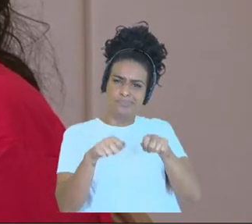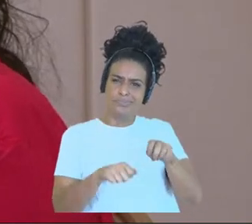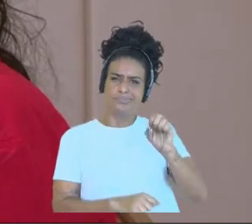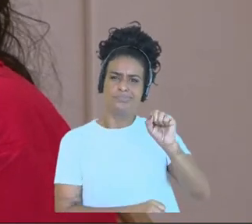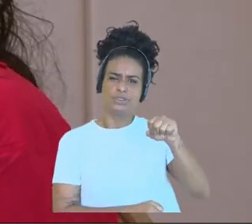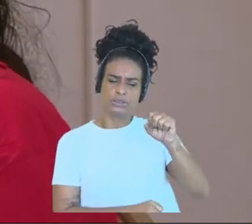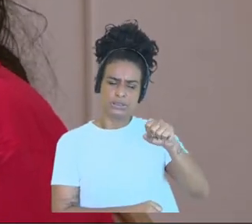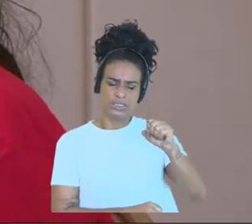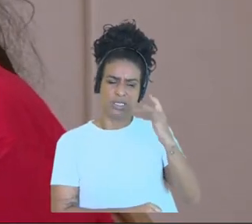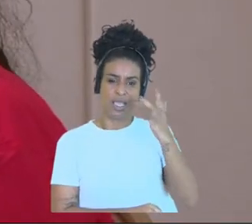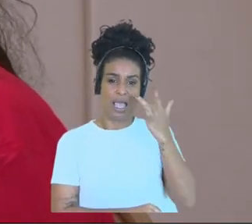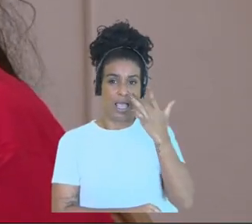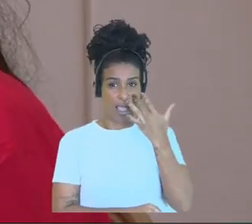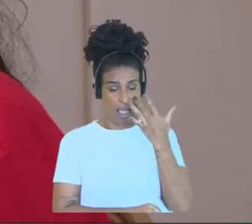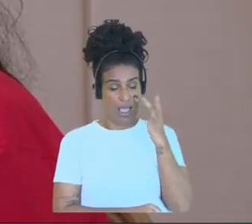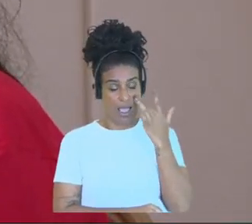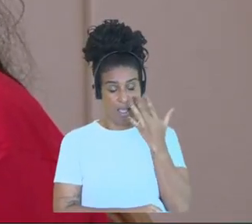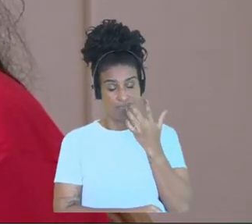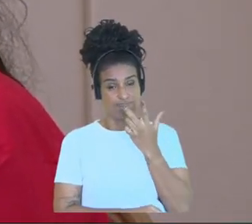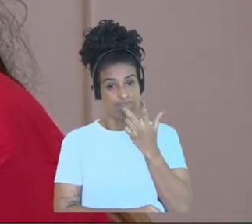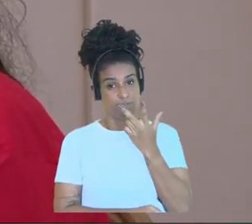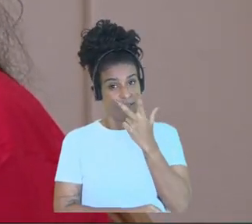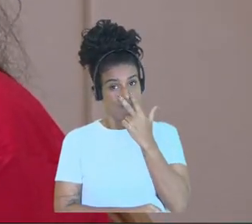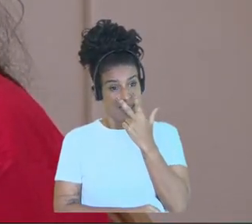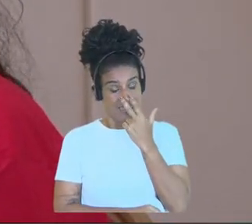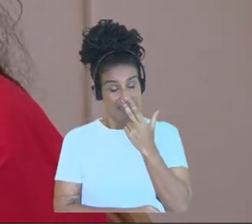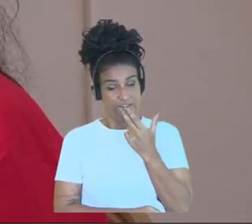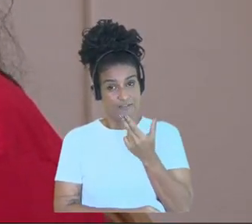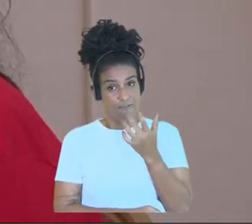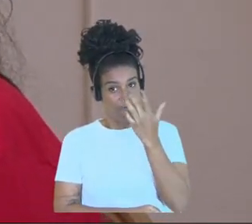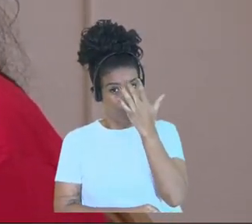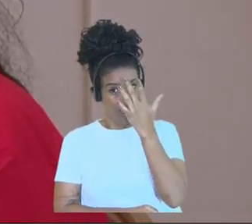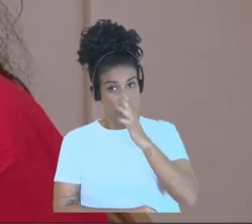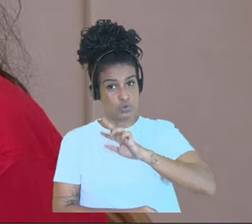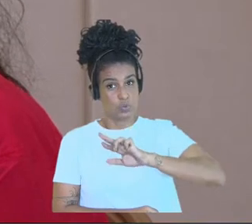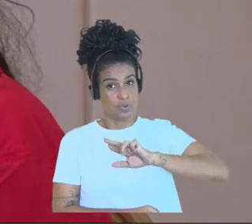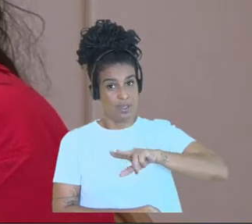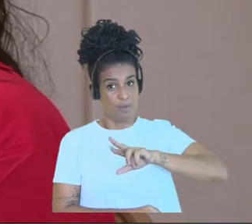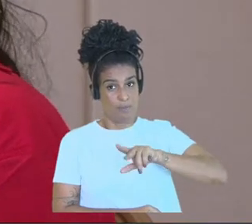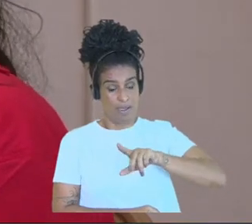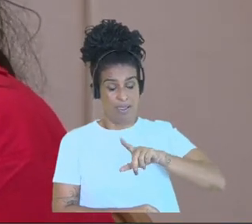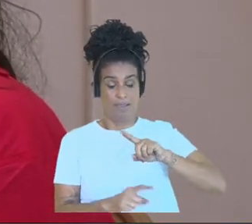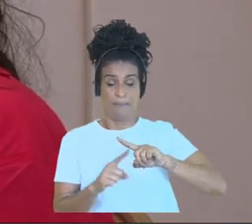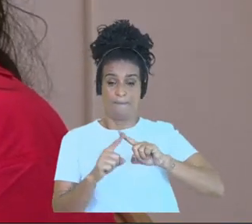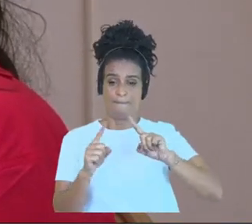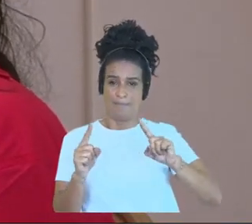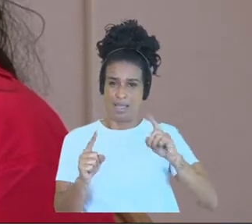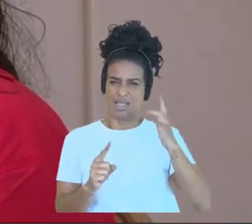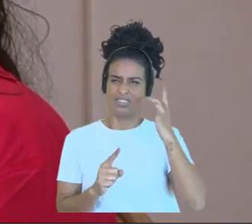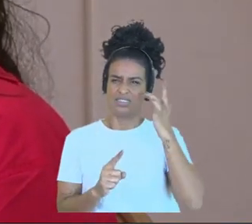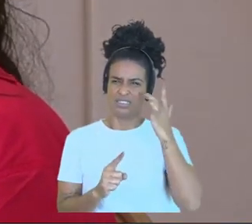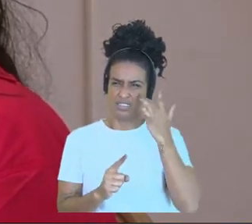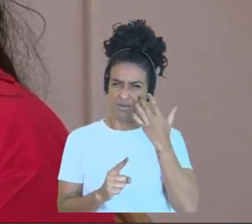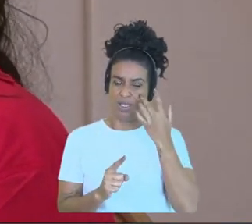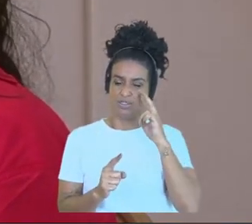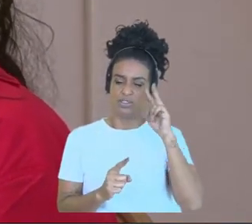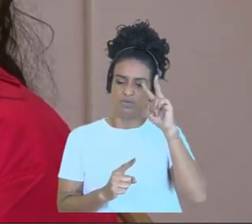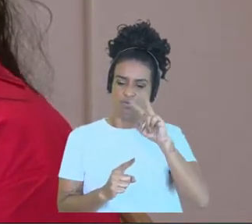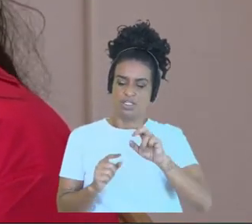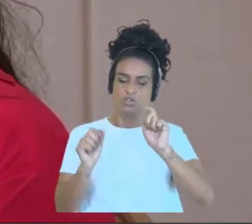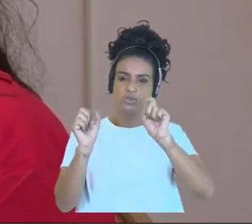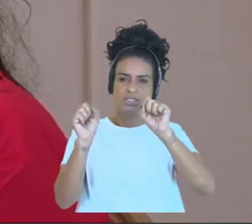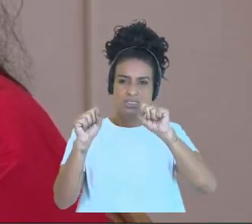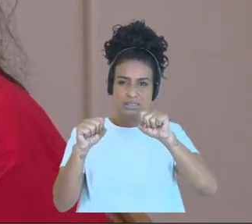ser algo, evidentemente, não vai ser fácil de ser processado para o legislativo, mas eu vejo a possibilidade,